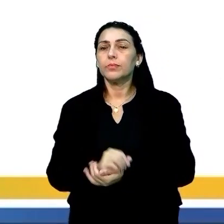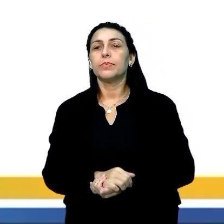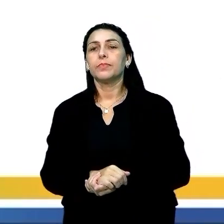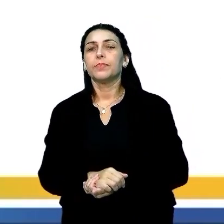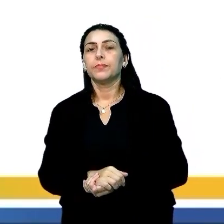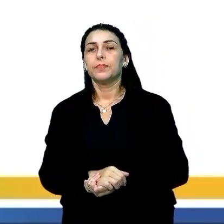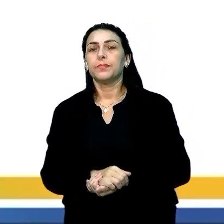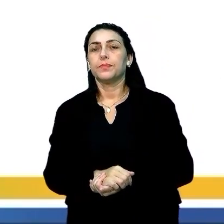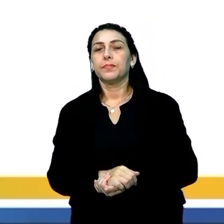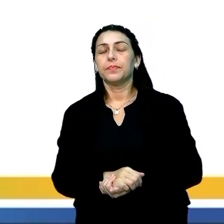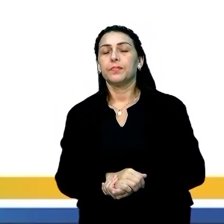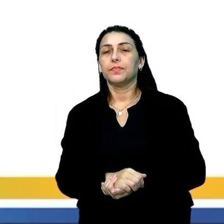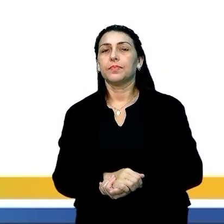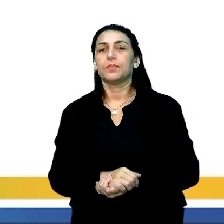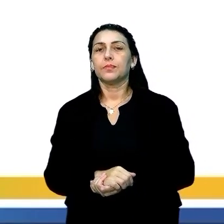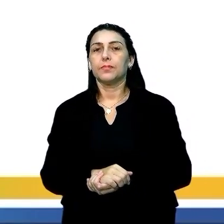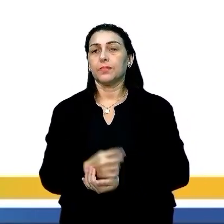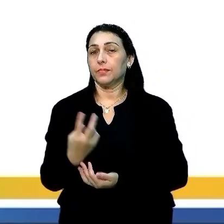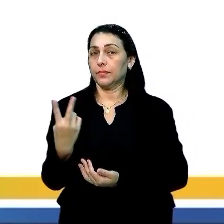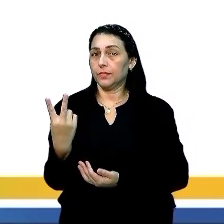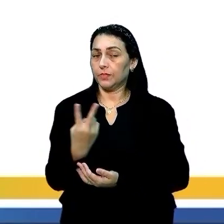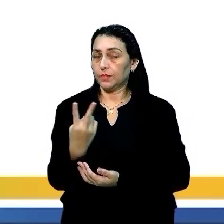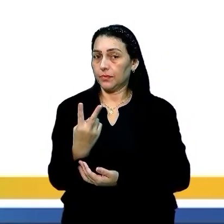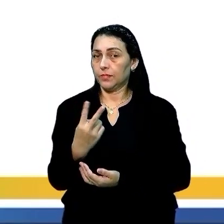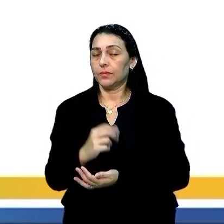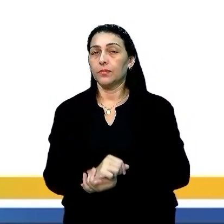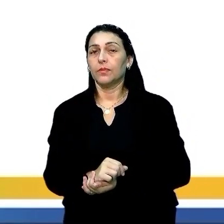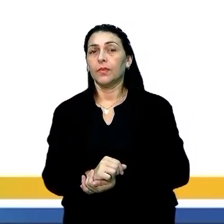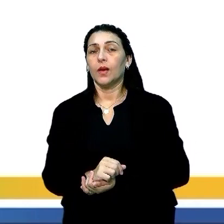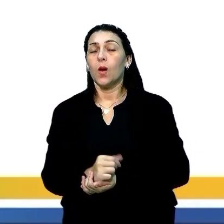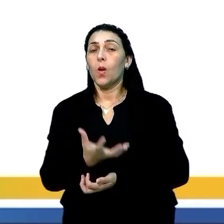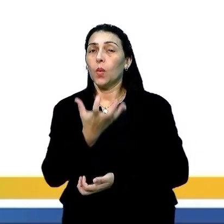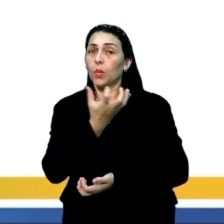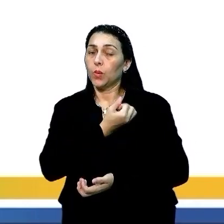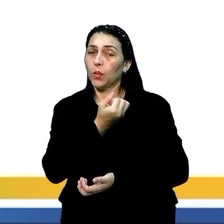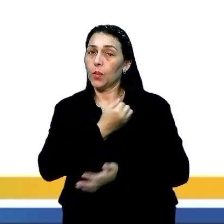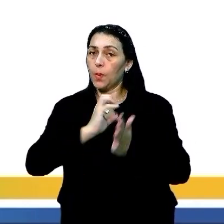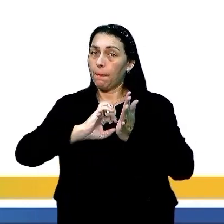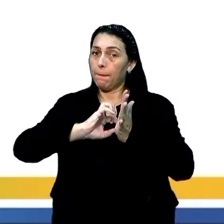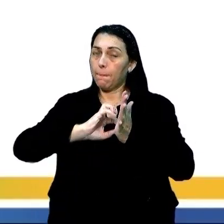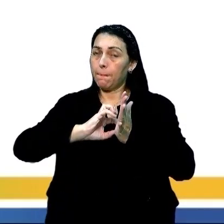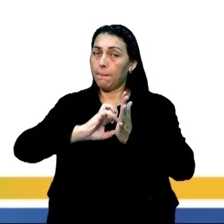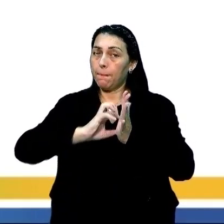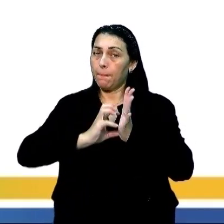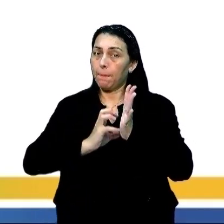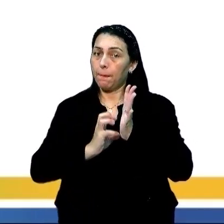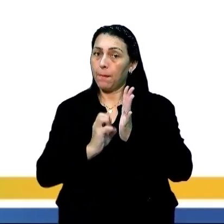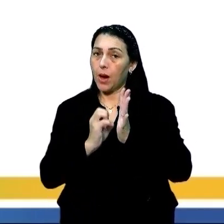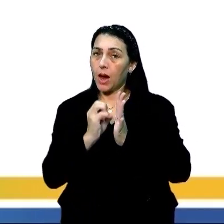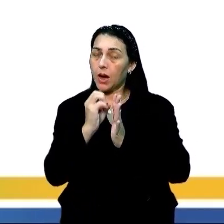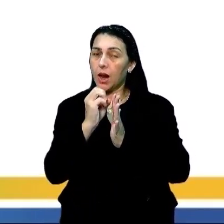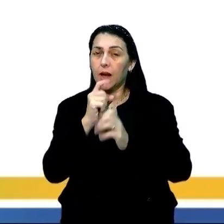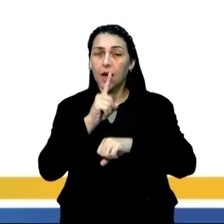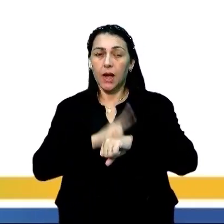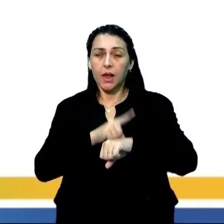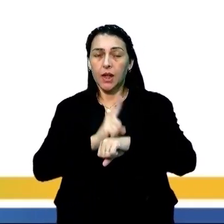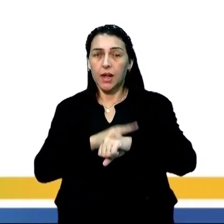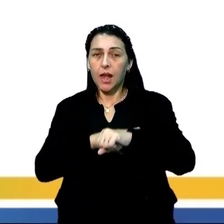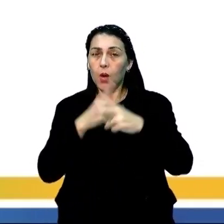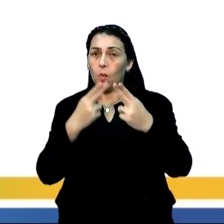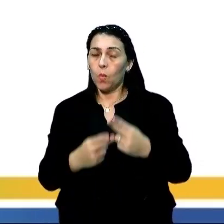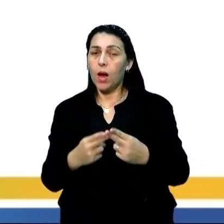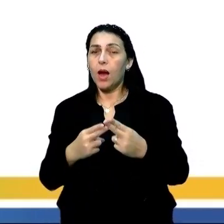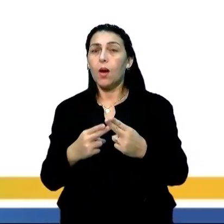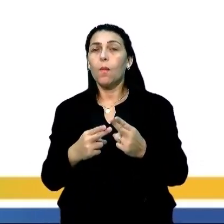lá. No 2, ele vai dizer o número de bactérias a cada hora é igual à